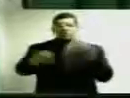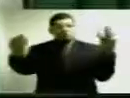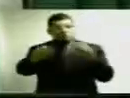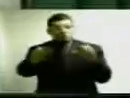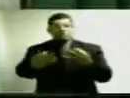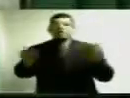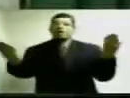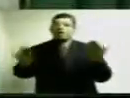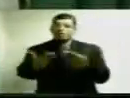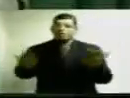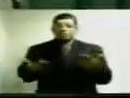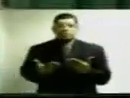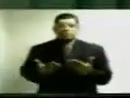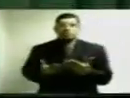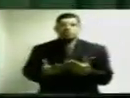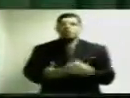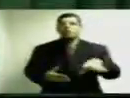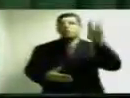agora,